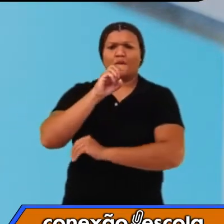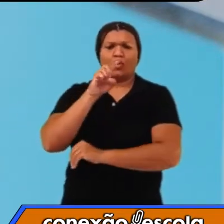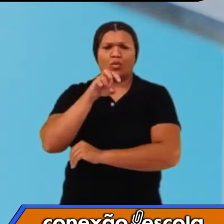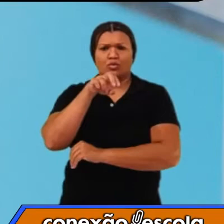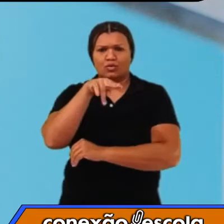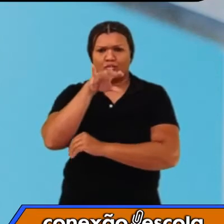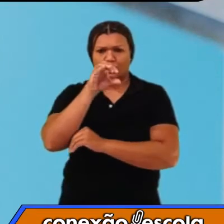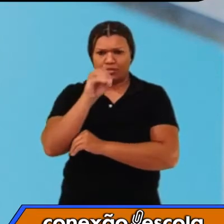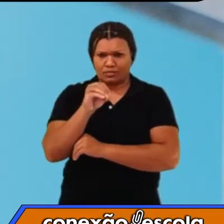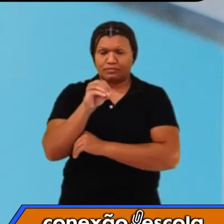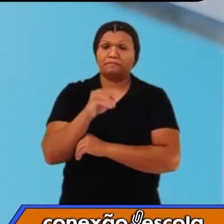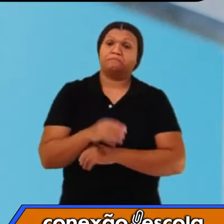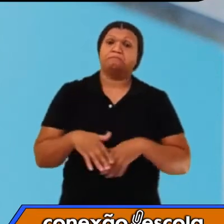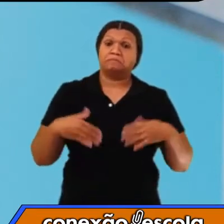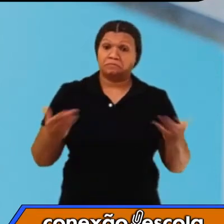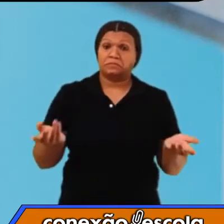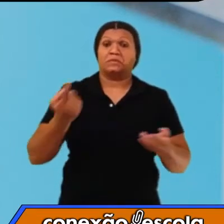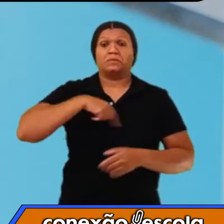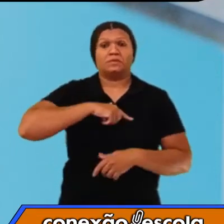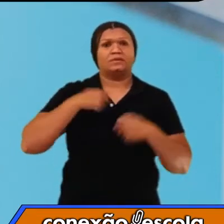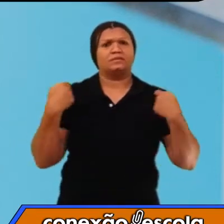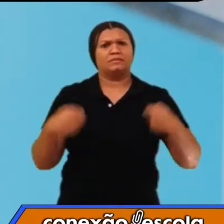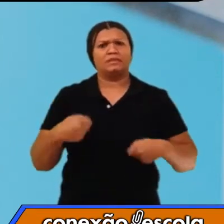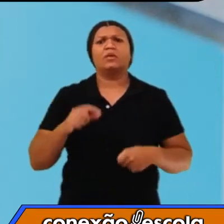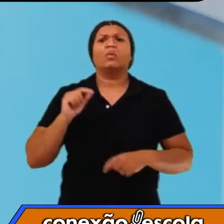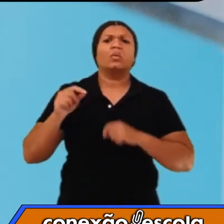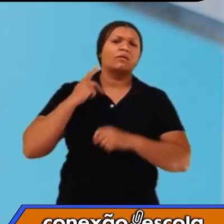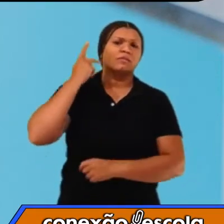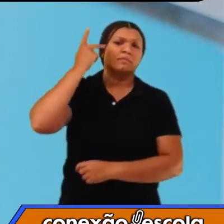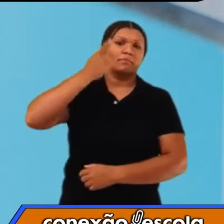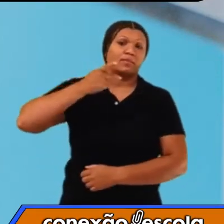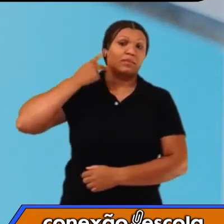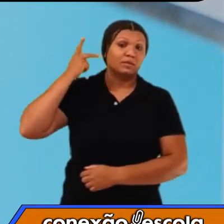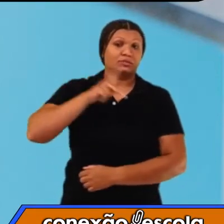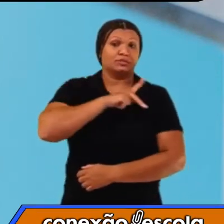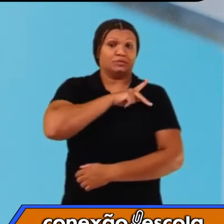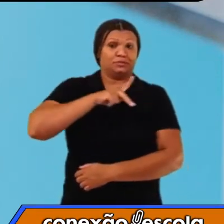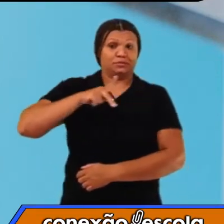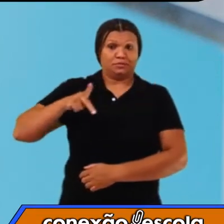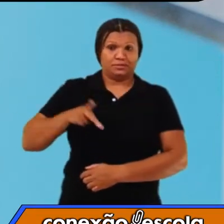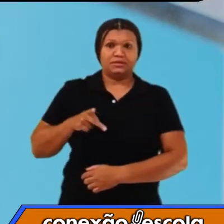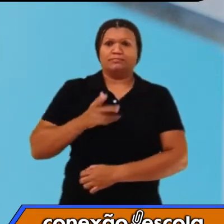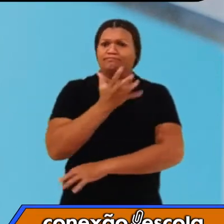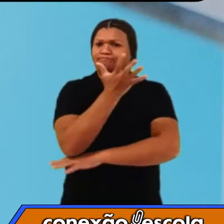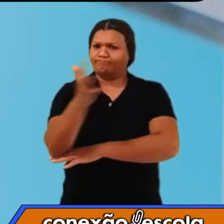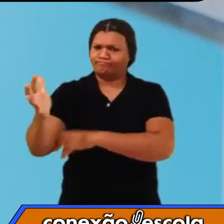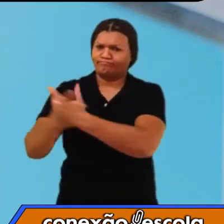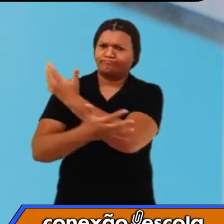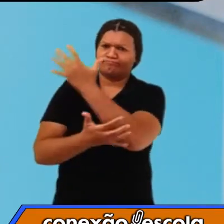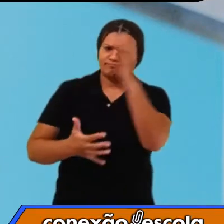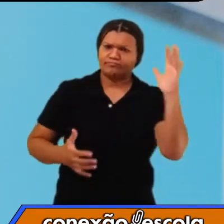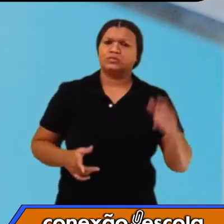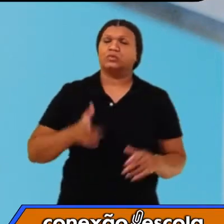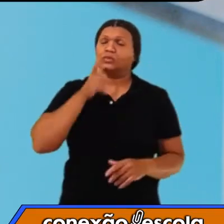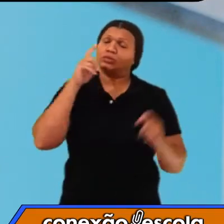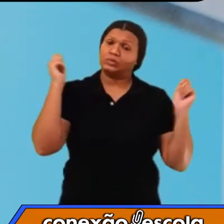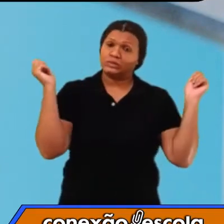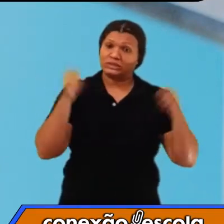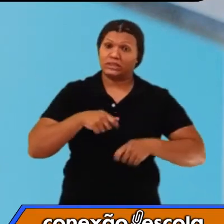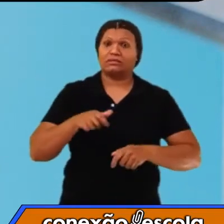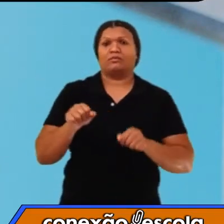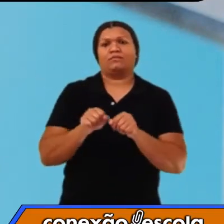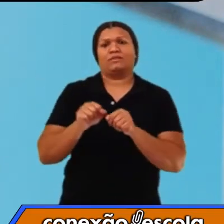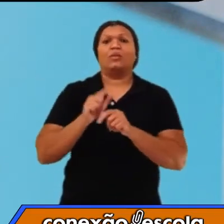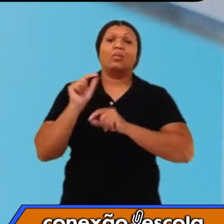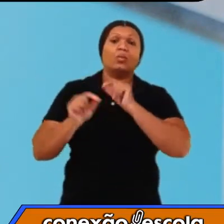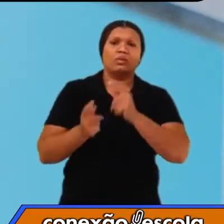medida, nós precisamos, então, de políticas públicas ambientais que deem conta desse controle,